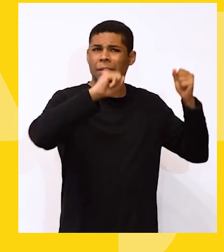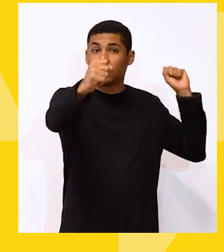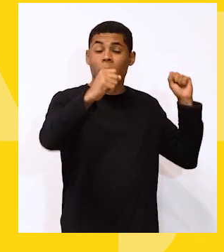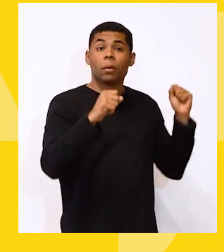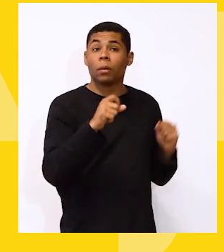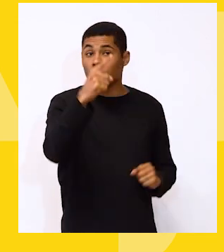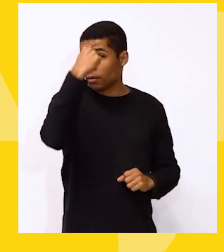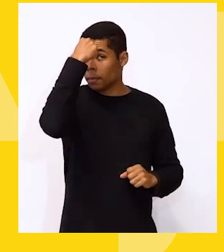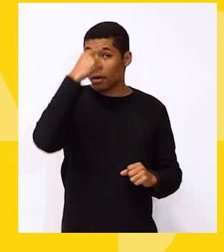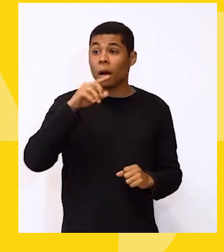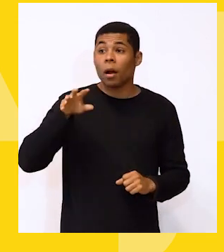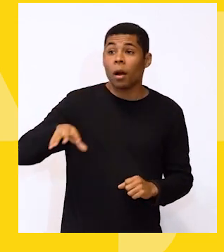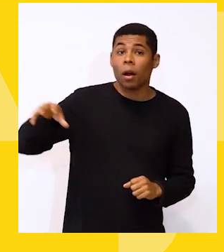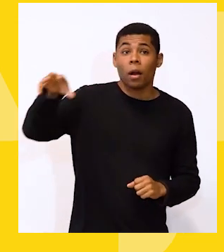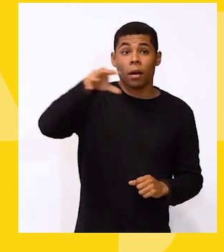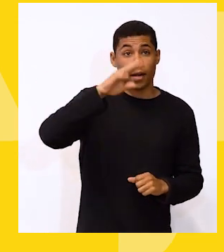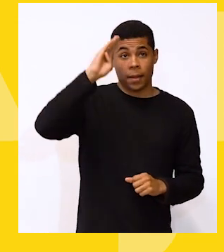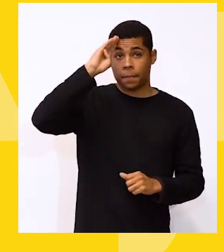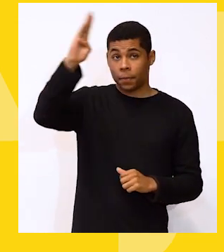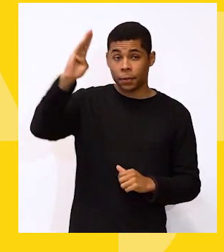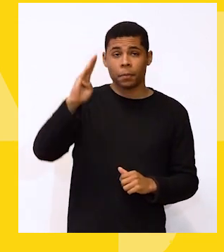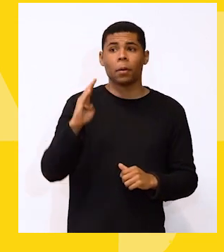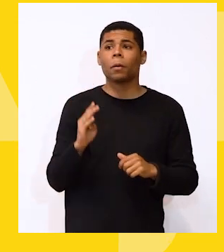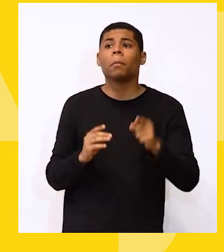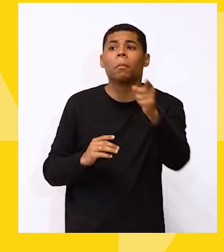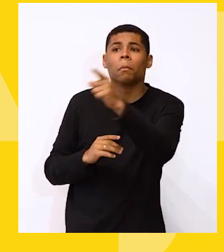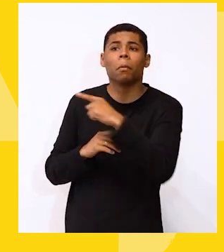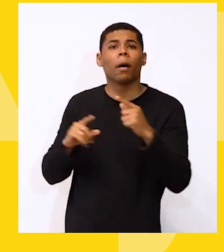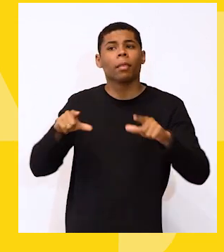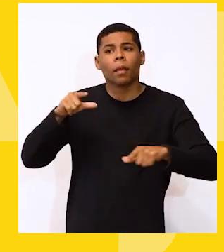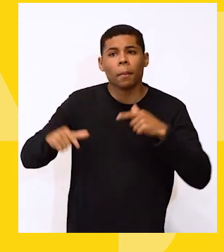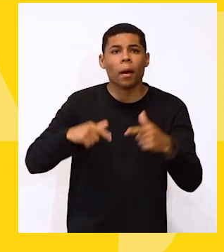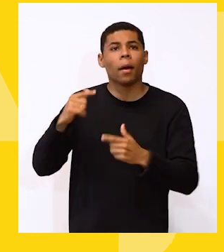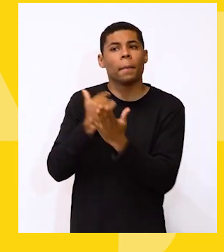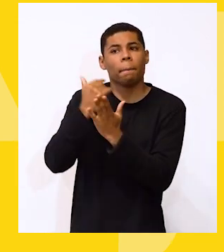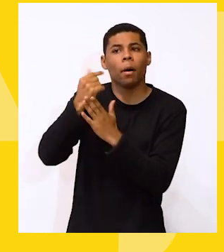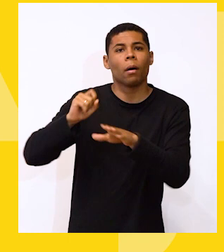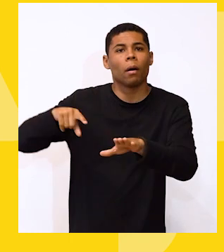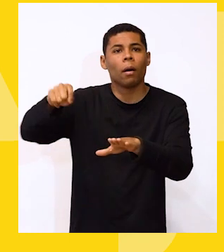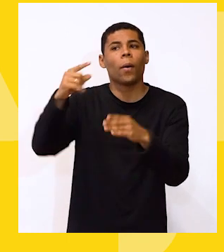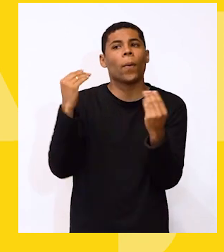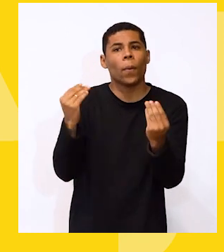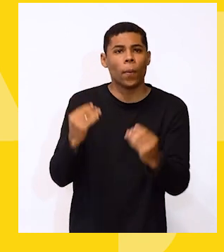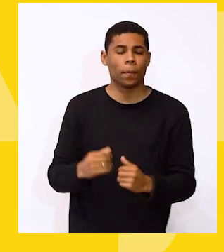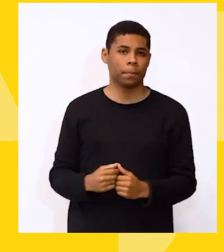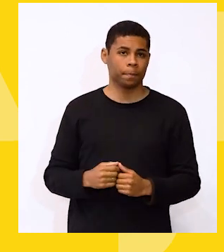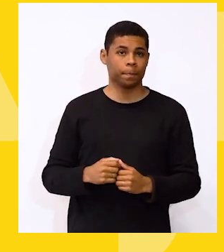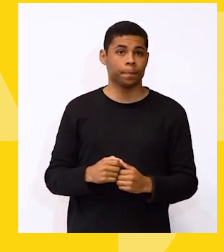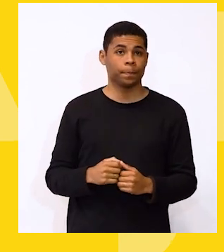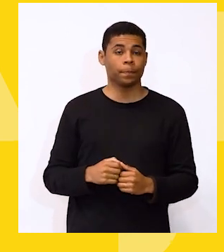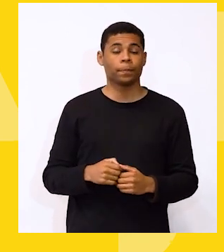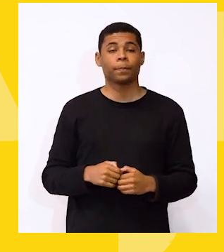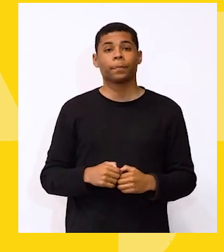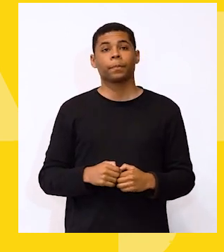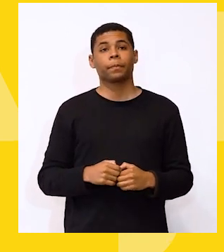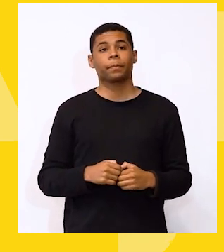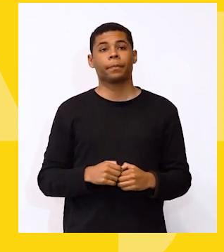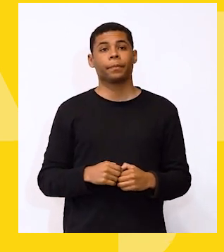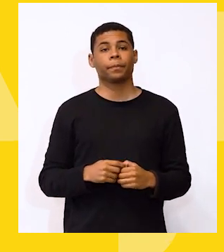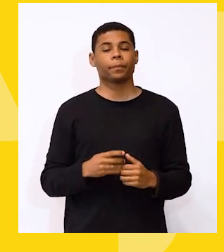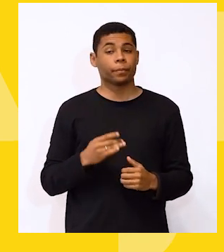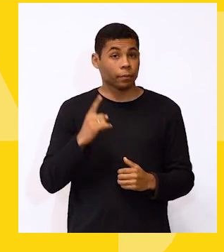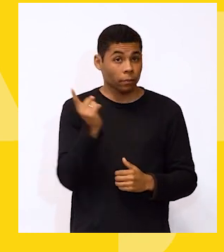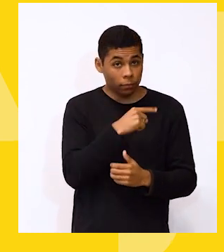as áreas principais a serem trabalhadas né então nós optamos por definir quatro